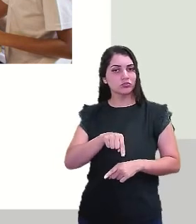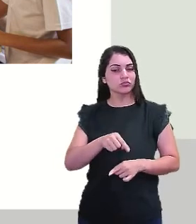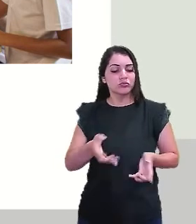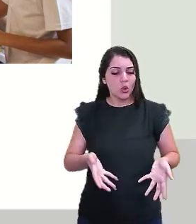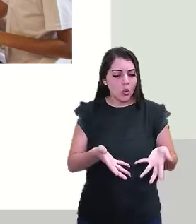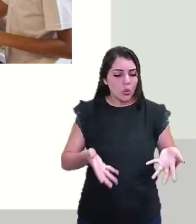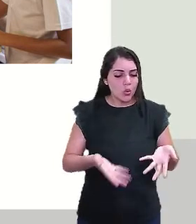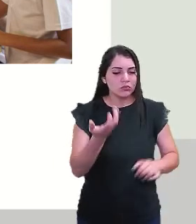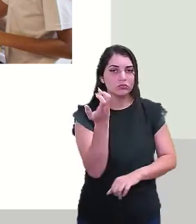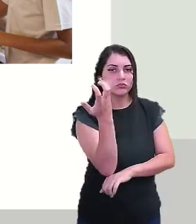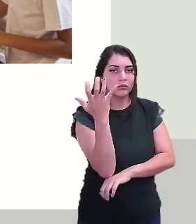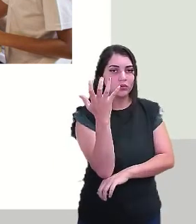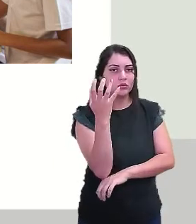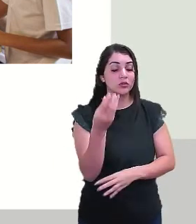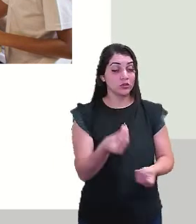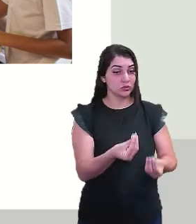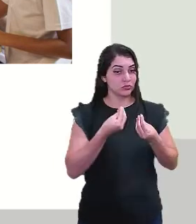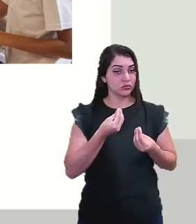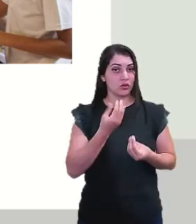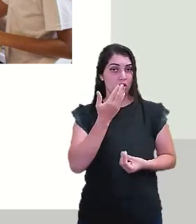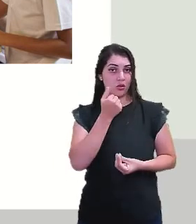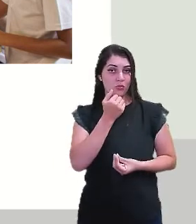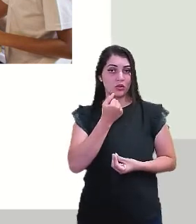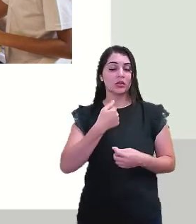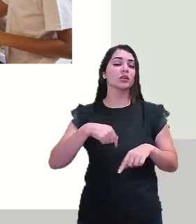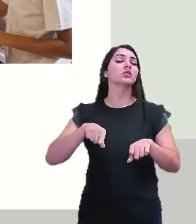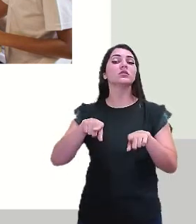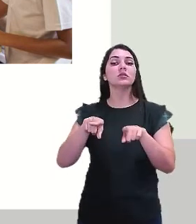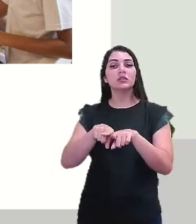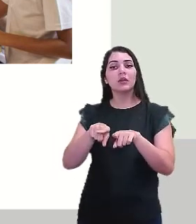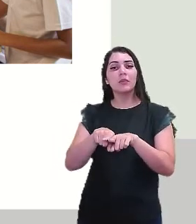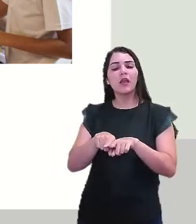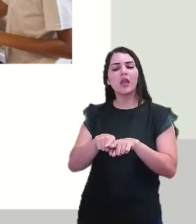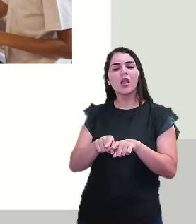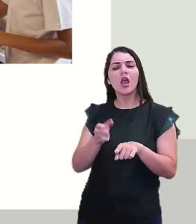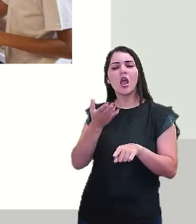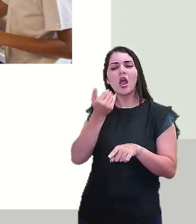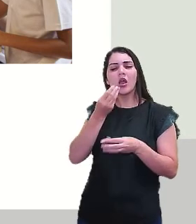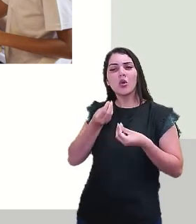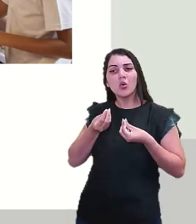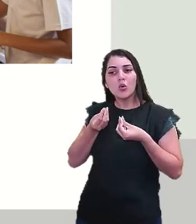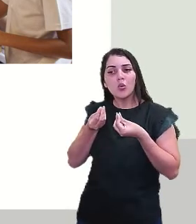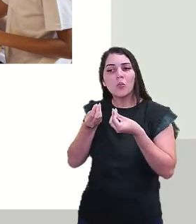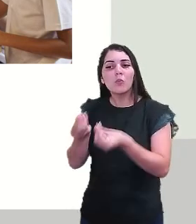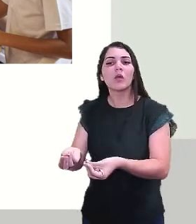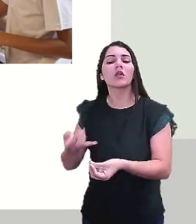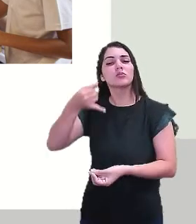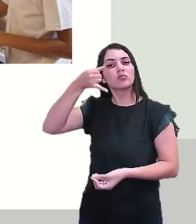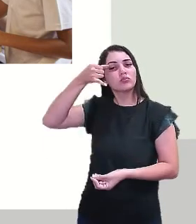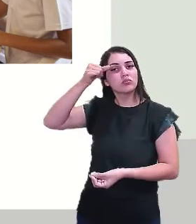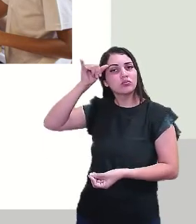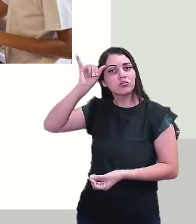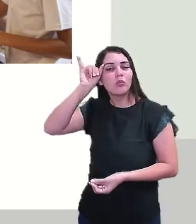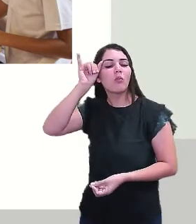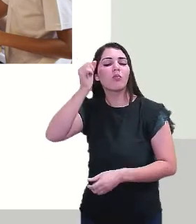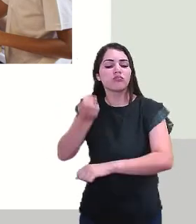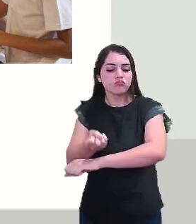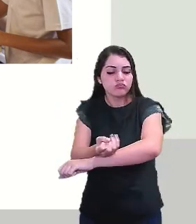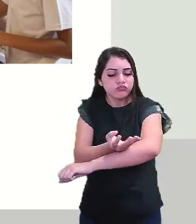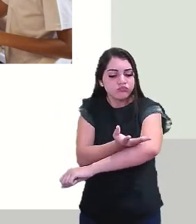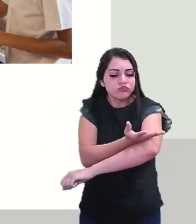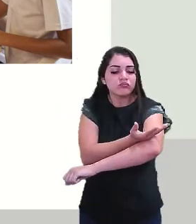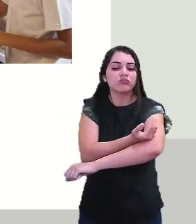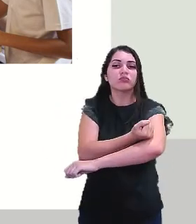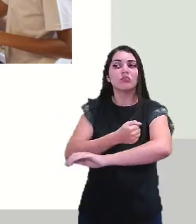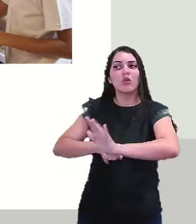plantas, que irão nos alimentar e que também alimenta os pastos para a criação de gados